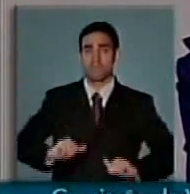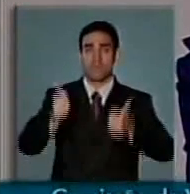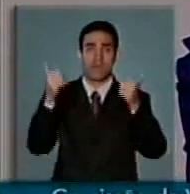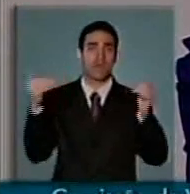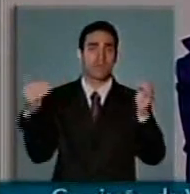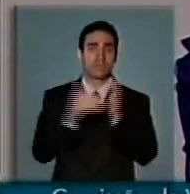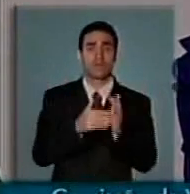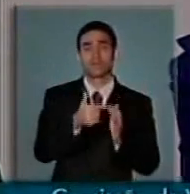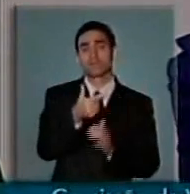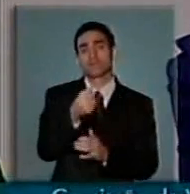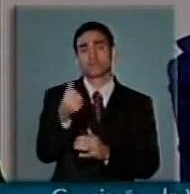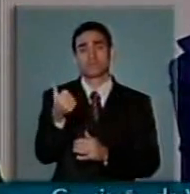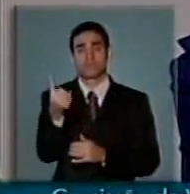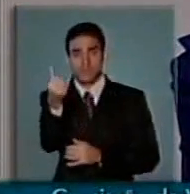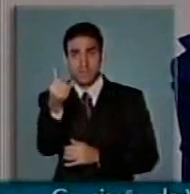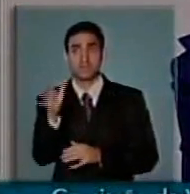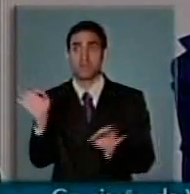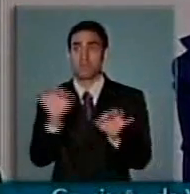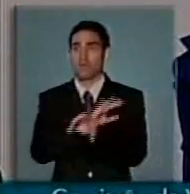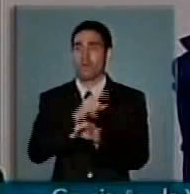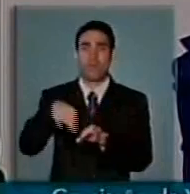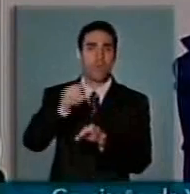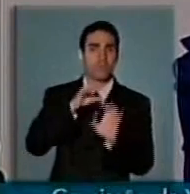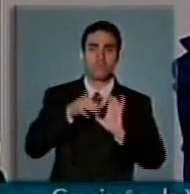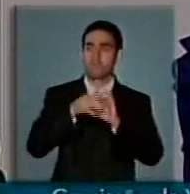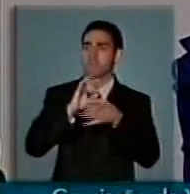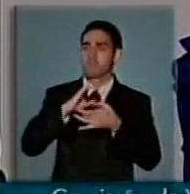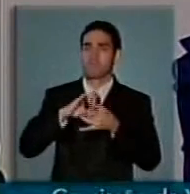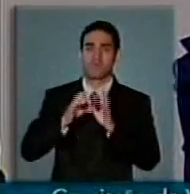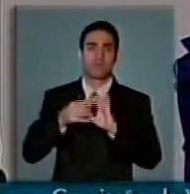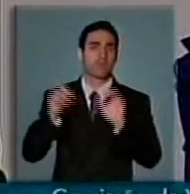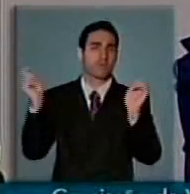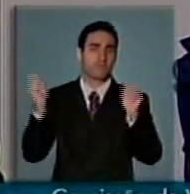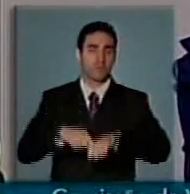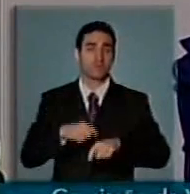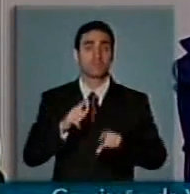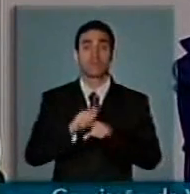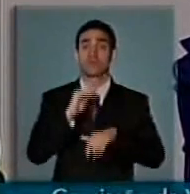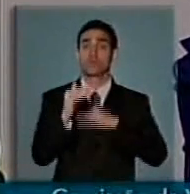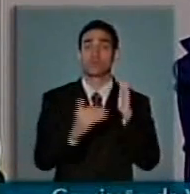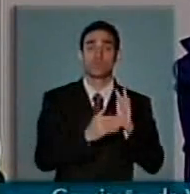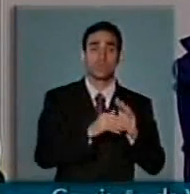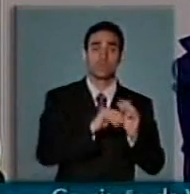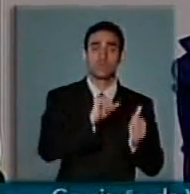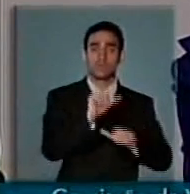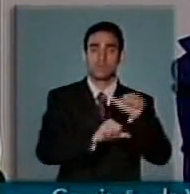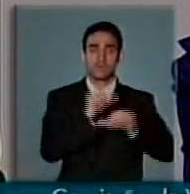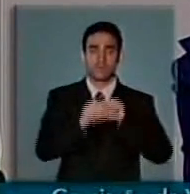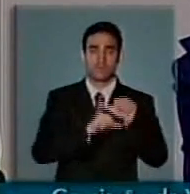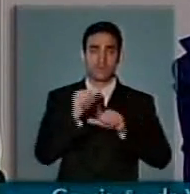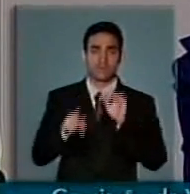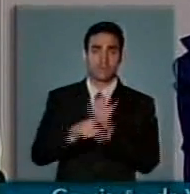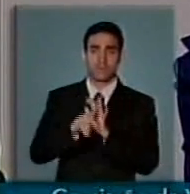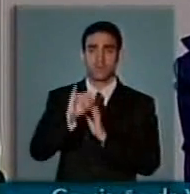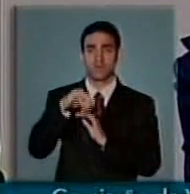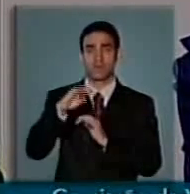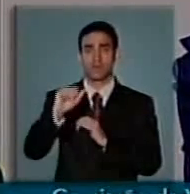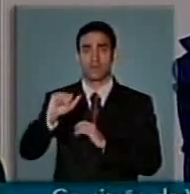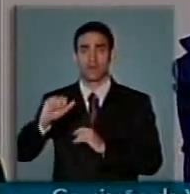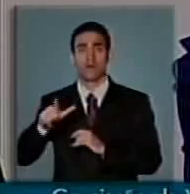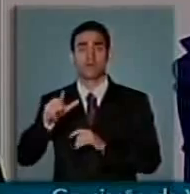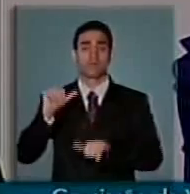até 2016, e também com todas as modificações que foram estabelecidas pela ICAO, de mudanças